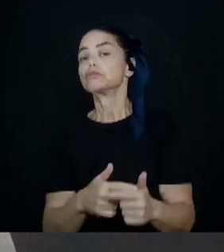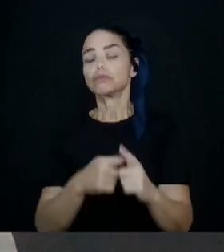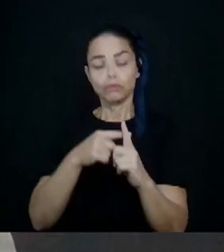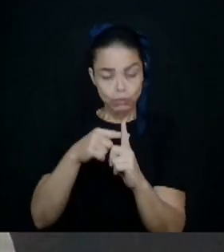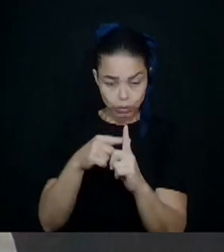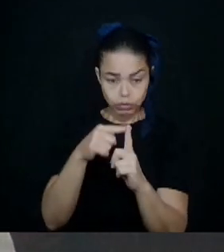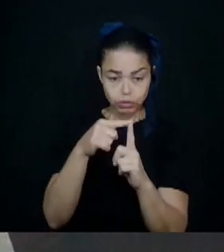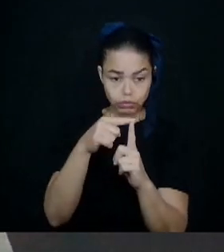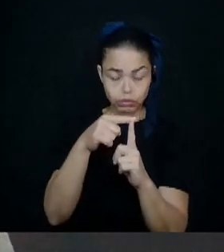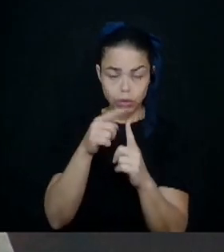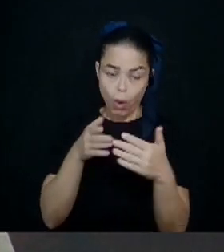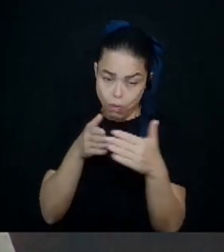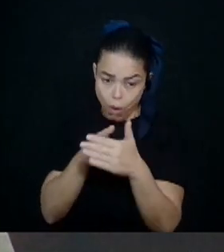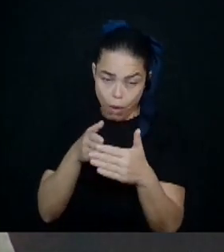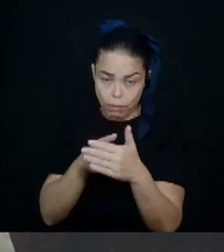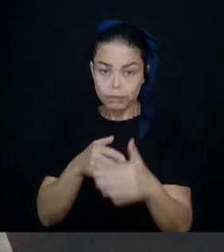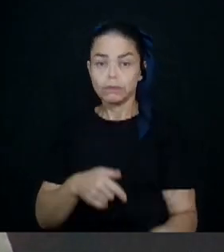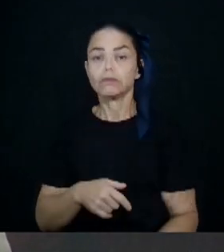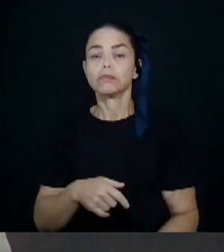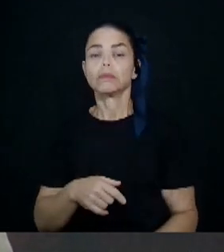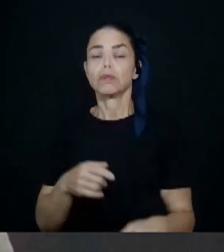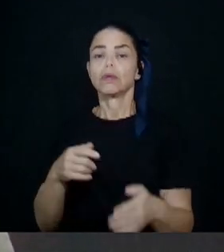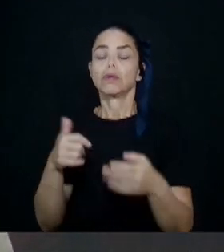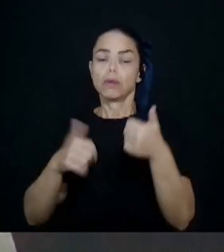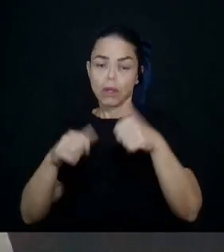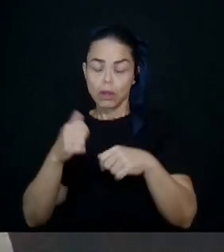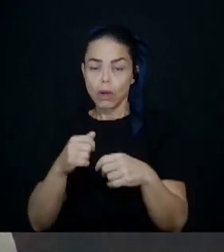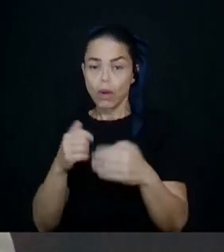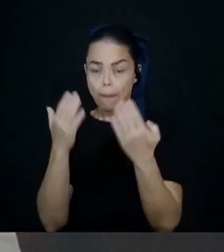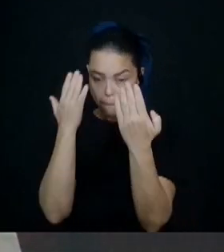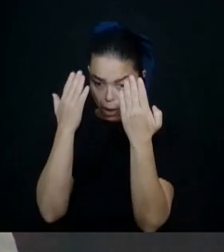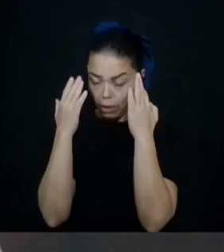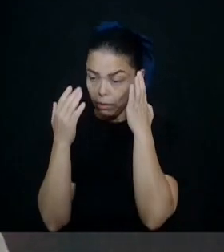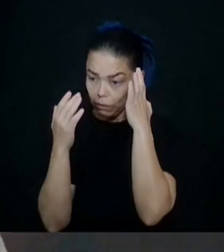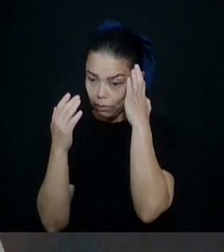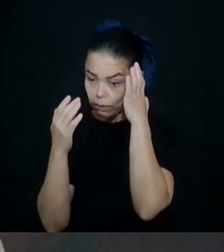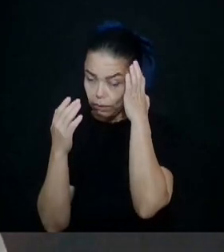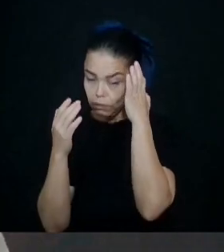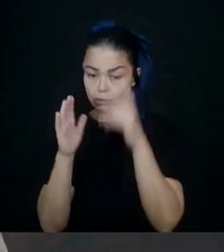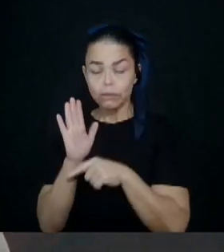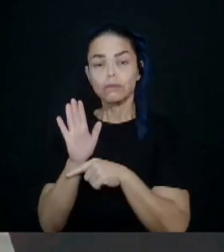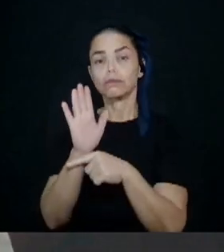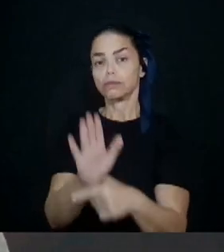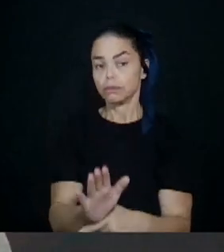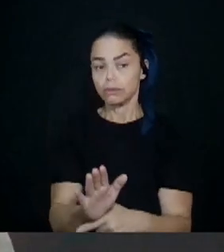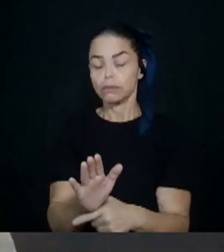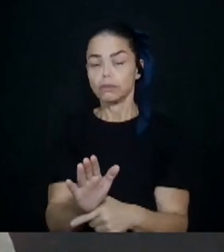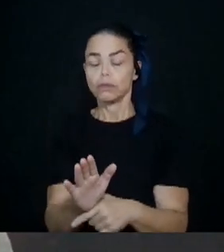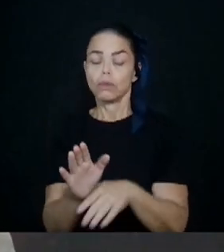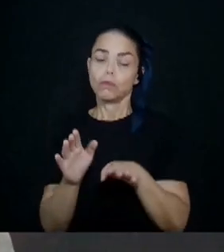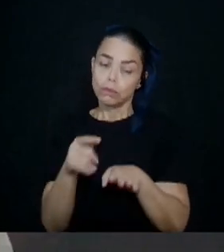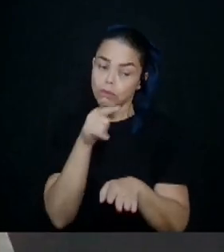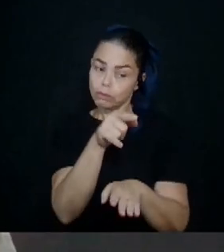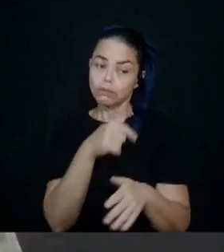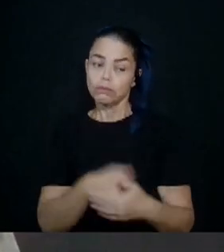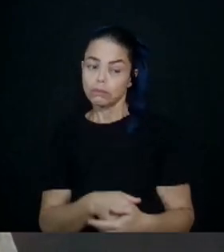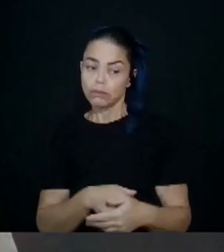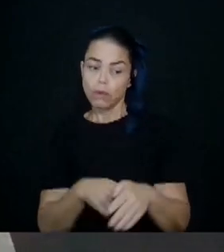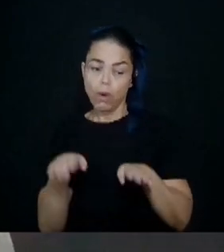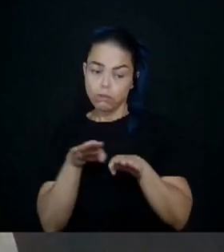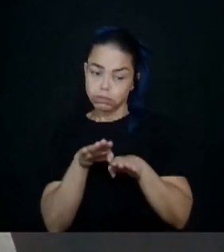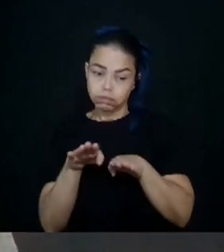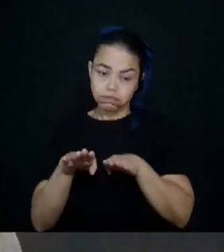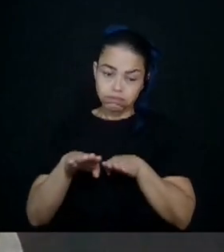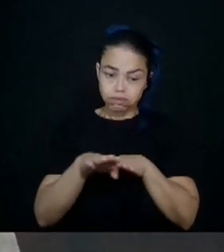ter um limite. Então, por isso que a avaliação psicológica ela vai ter essa capacidade de ajudar esse condutor a falar, olha, você está fora, você está em